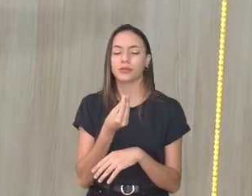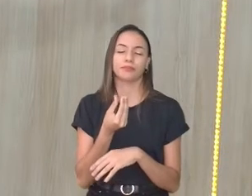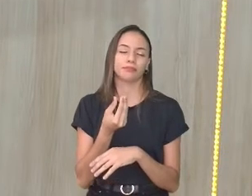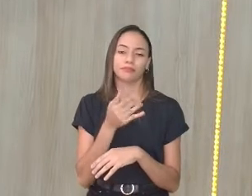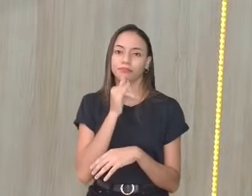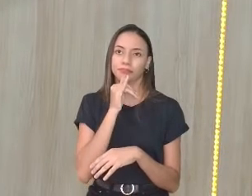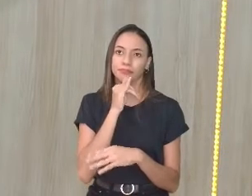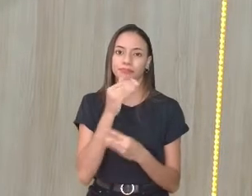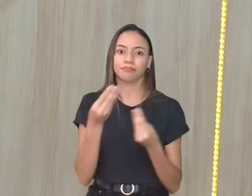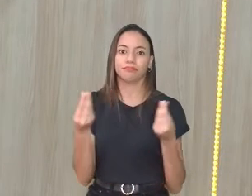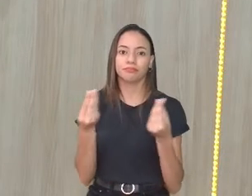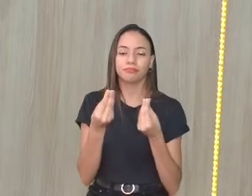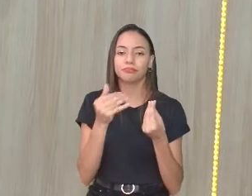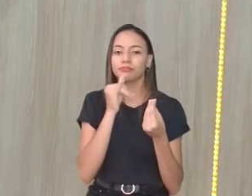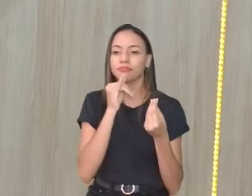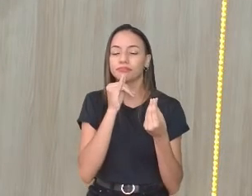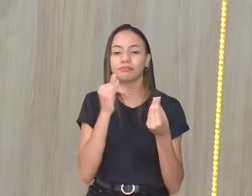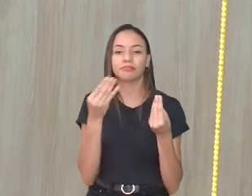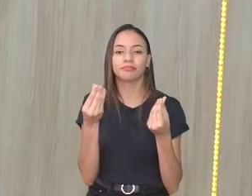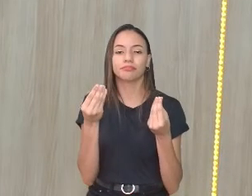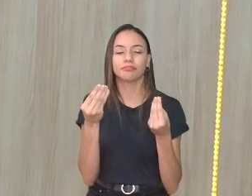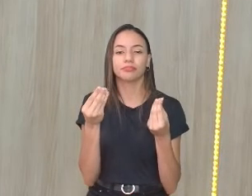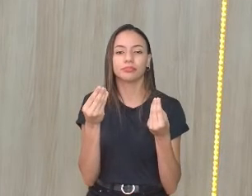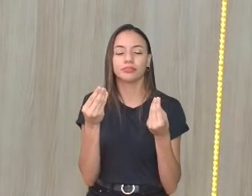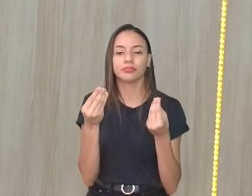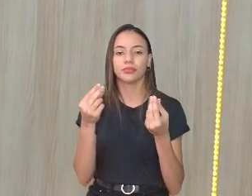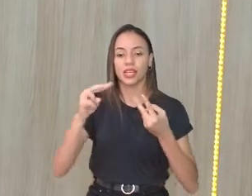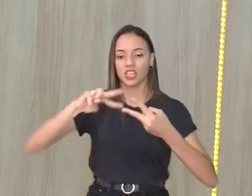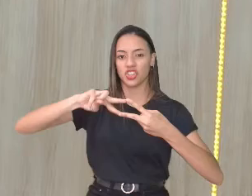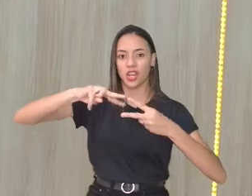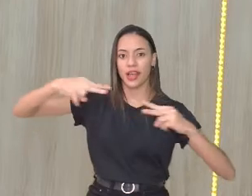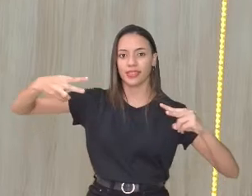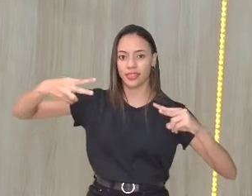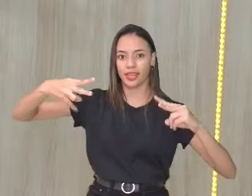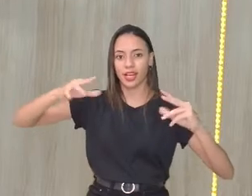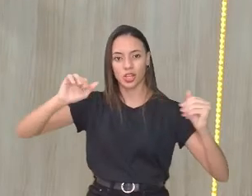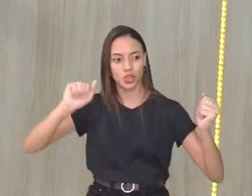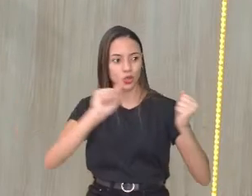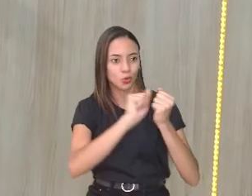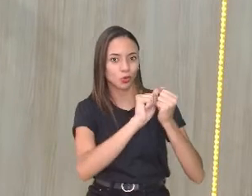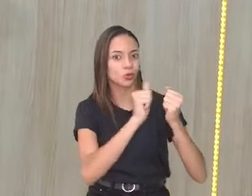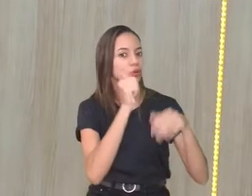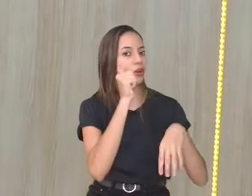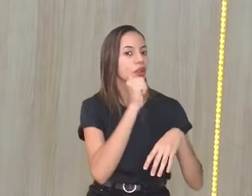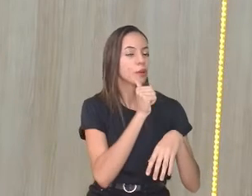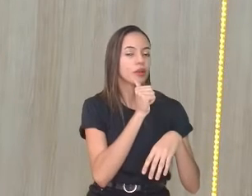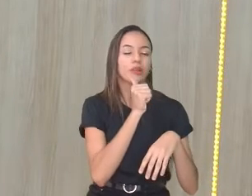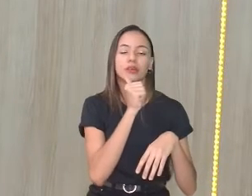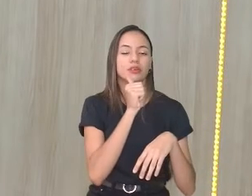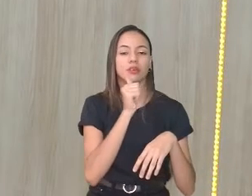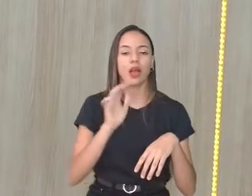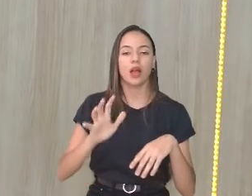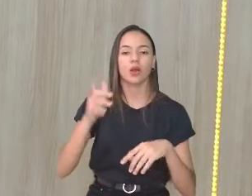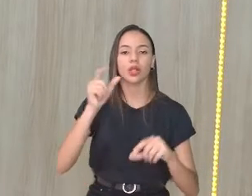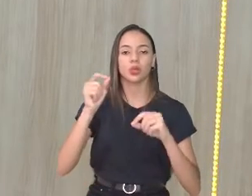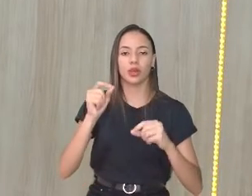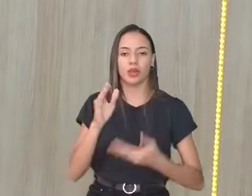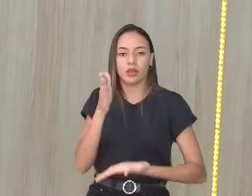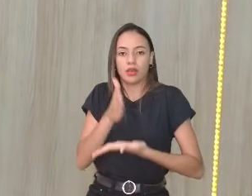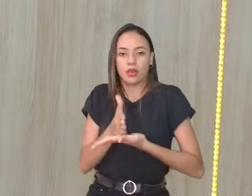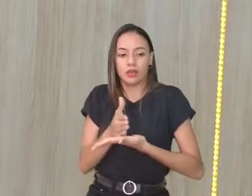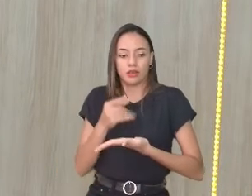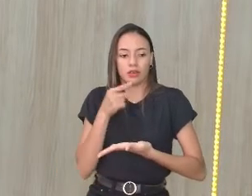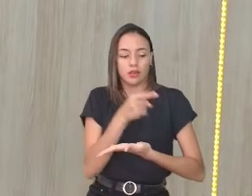a, né, juntar a sua genética com a nossa, ele teria a outra